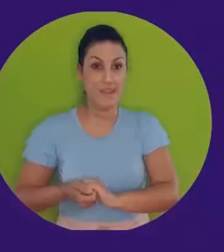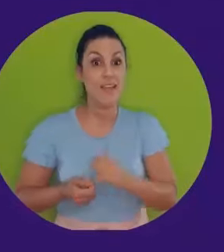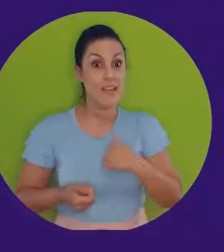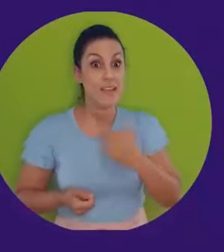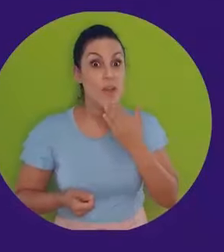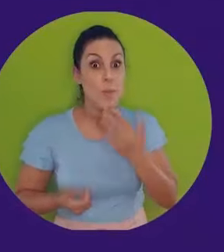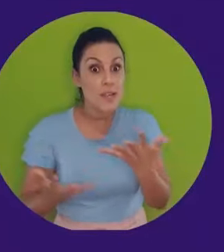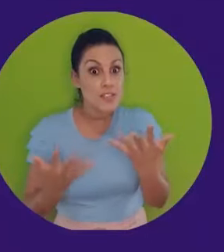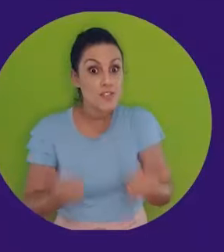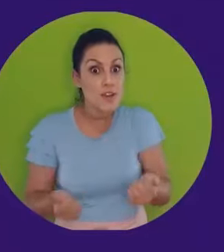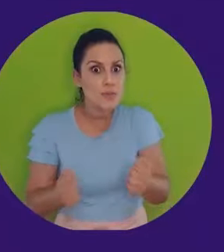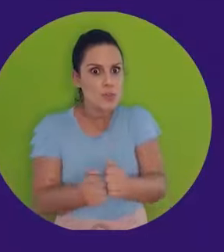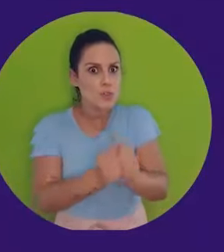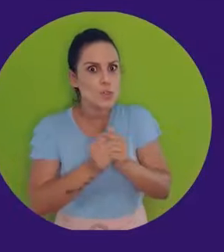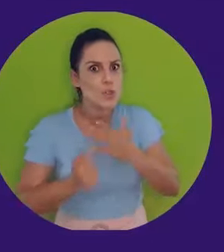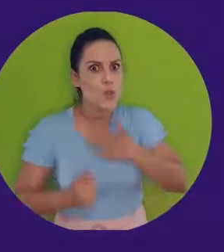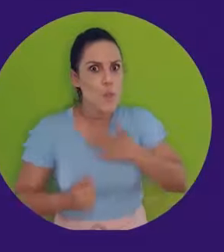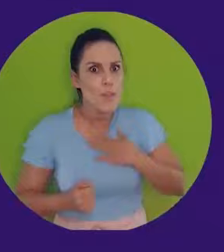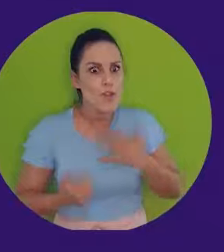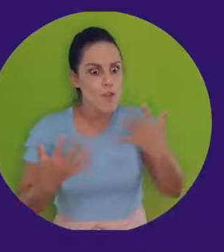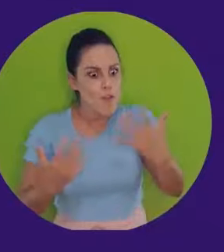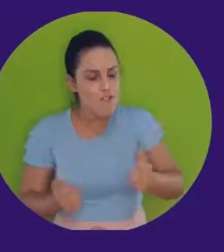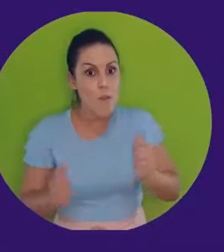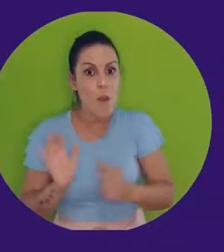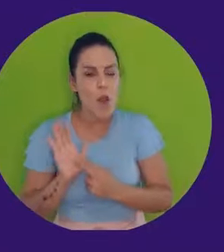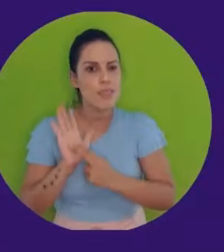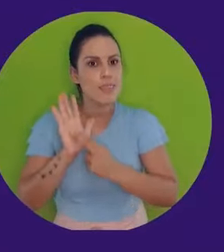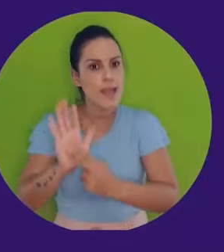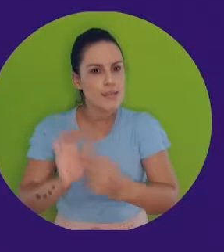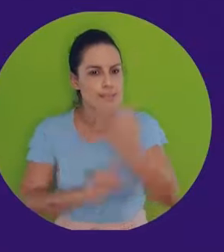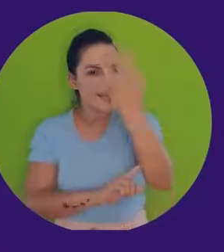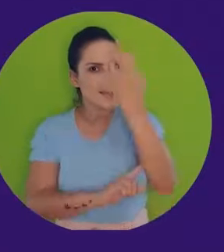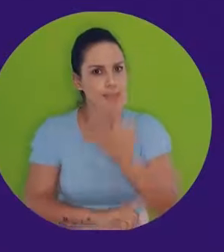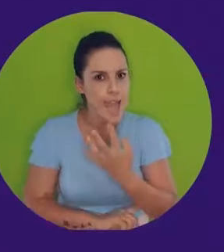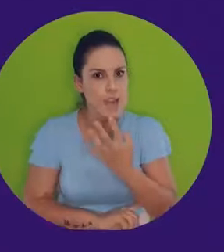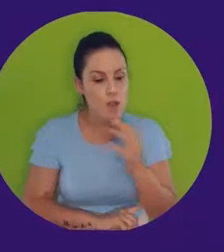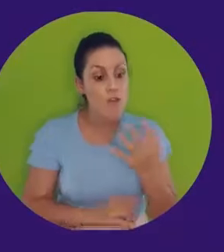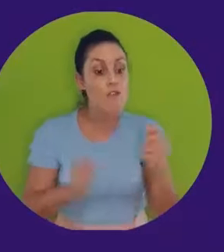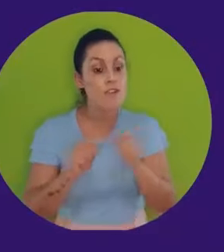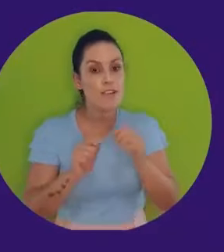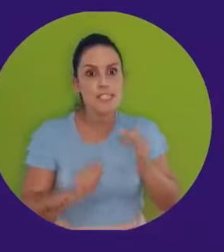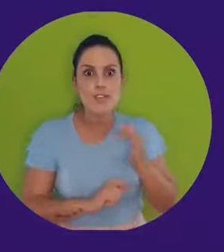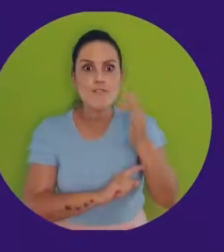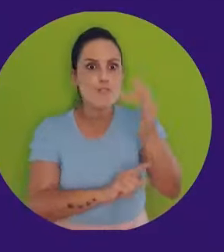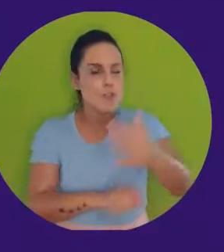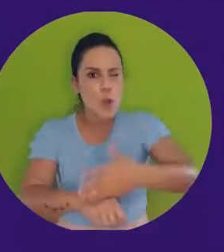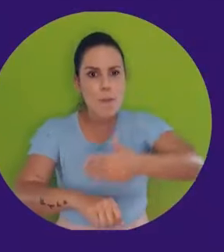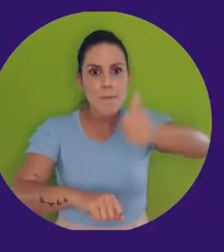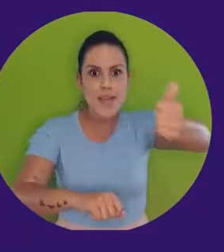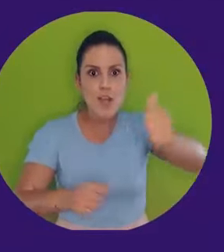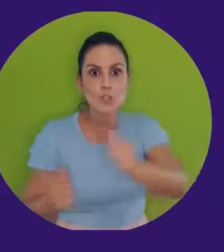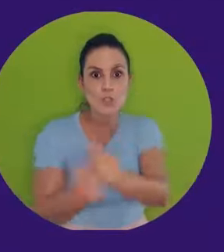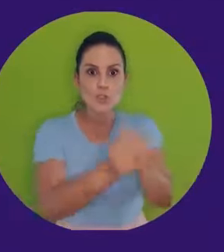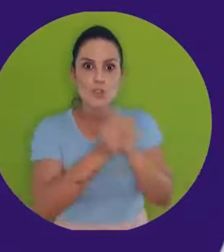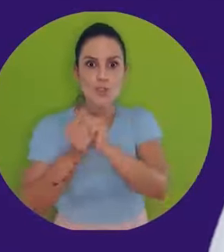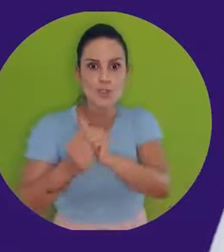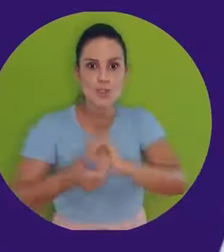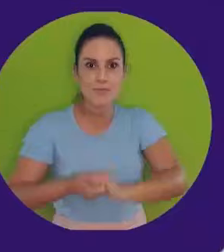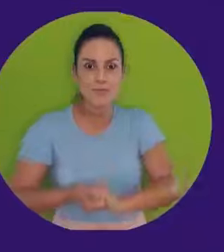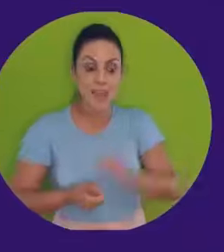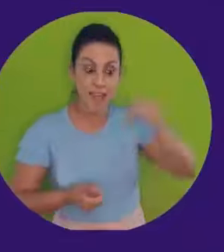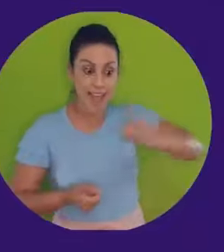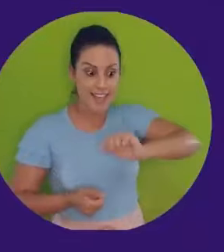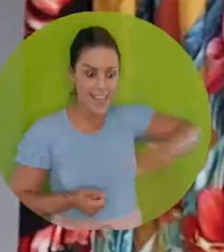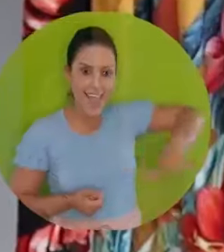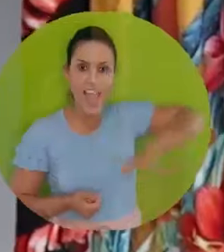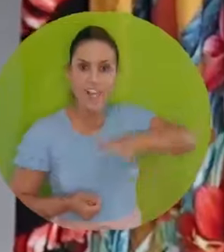não vamos ceder. E peço que você venha comigo novamente construir com honestidade e seriedade um futuro melhor para